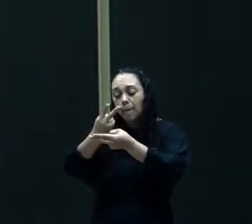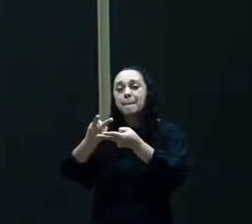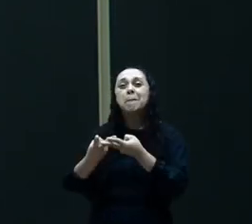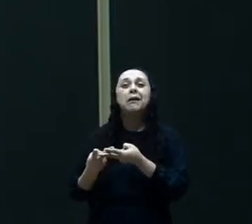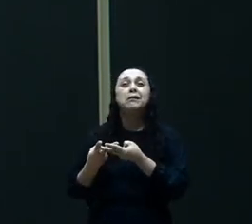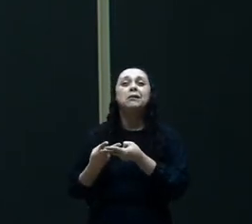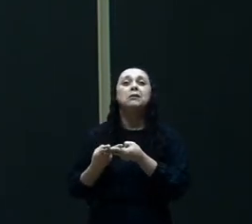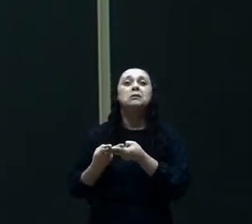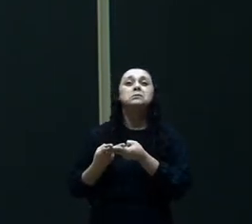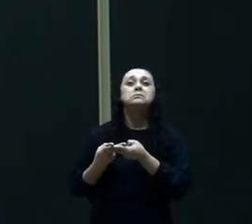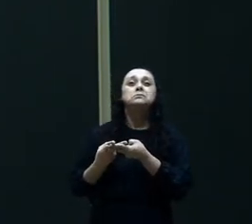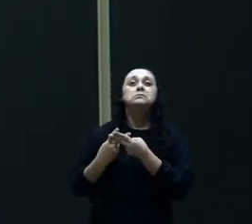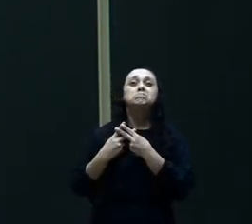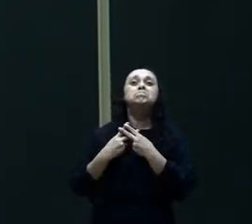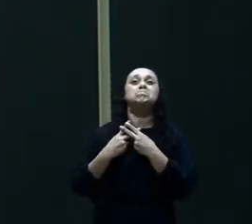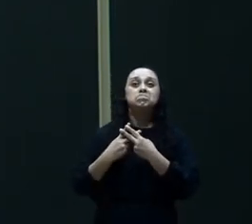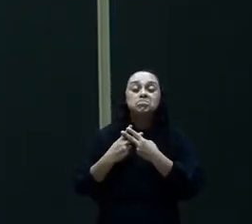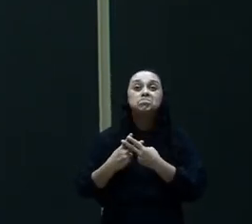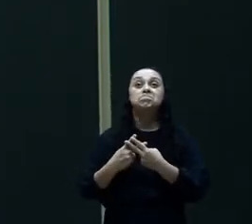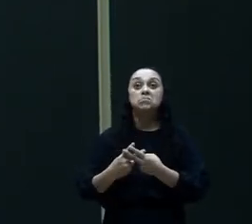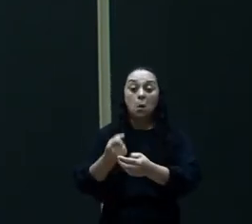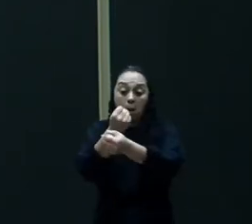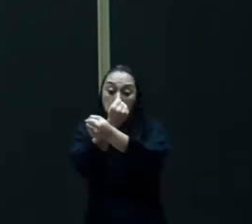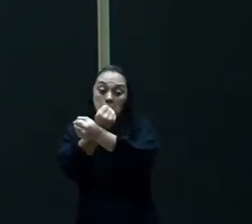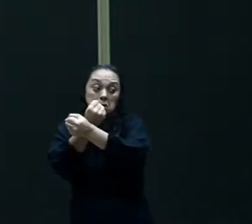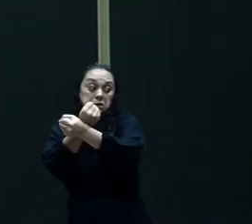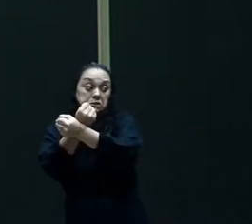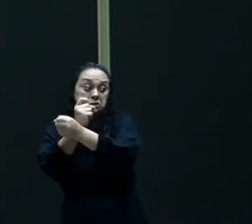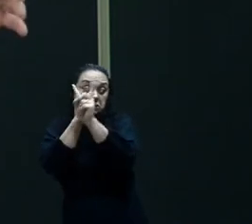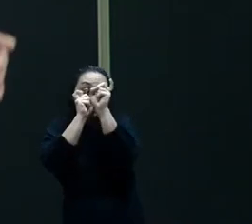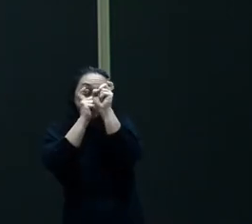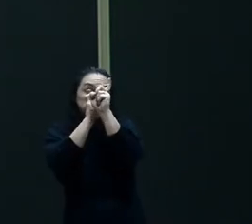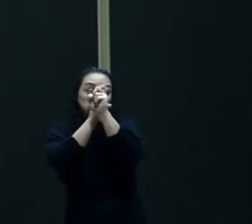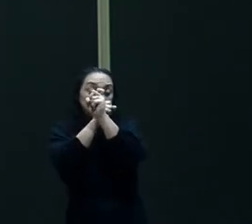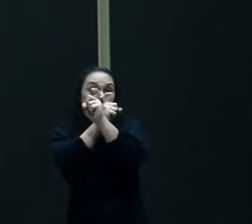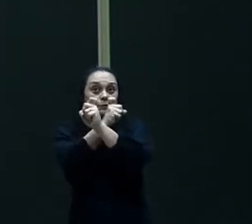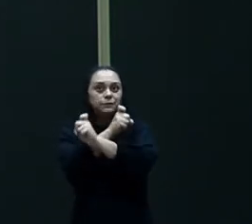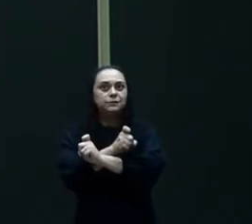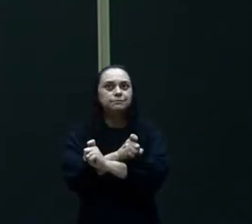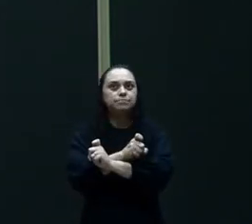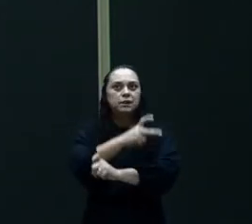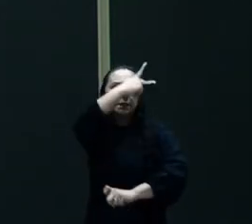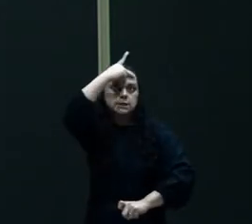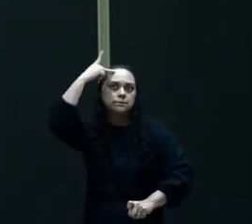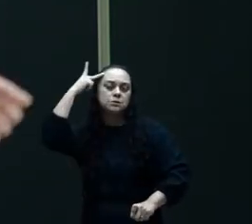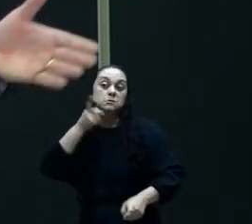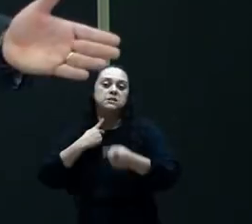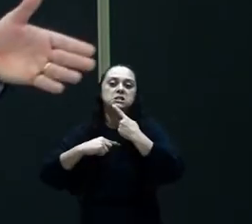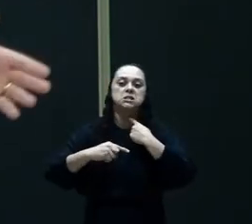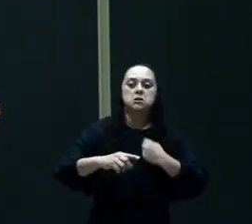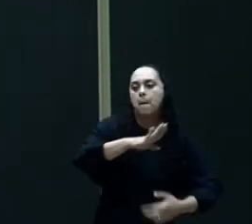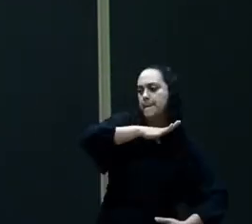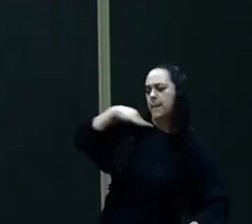prisão de segurança máxima uma fortaleza porque senão iam matá-lo talvez eu